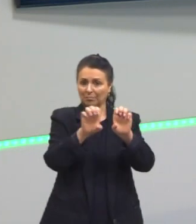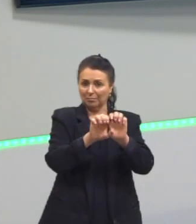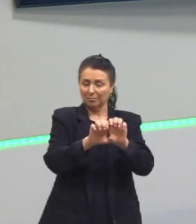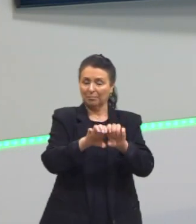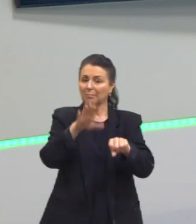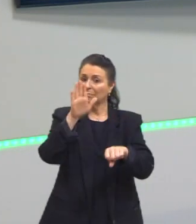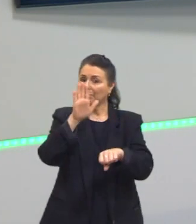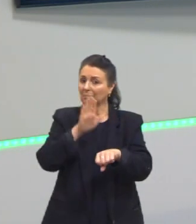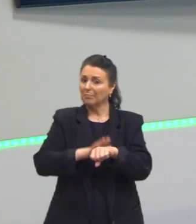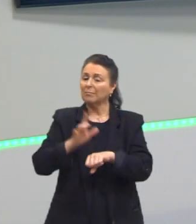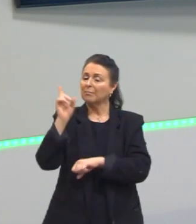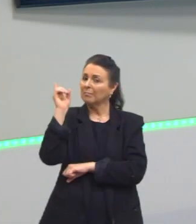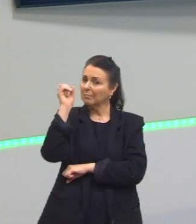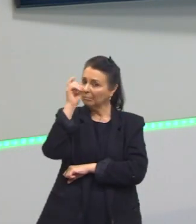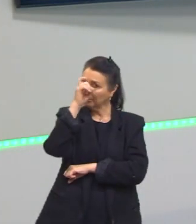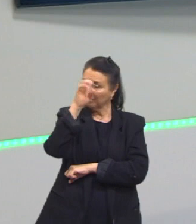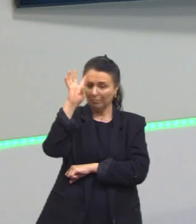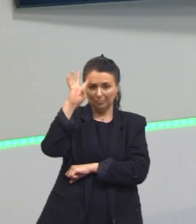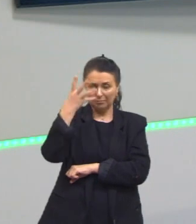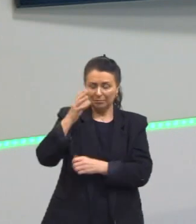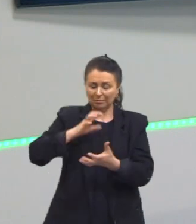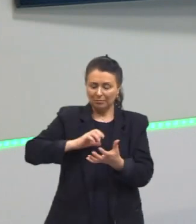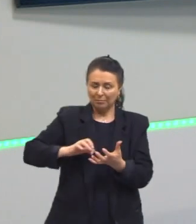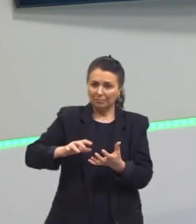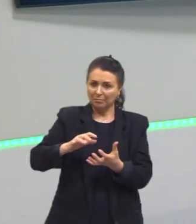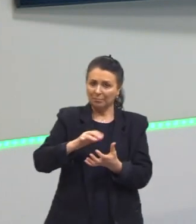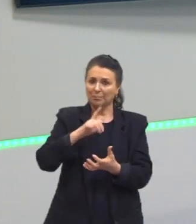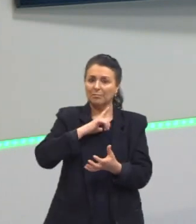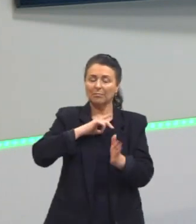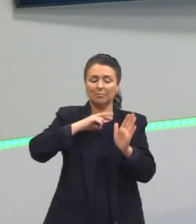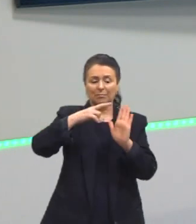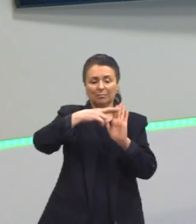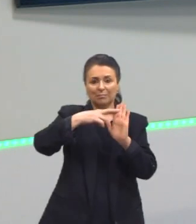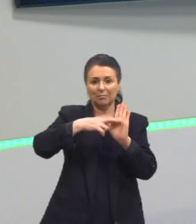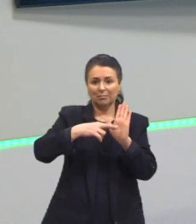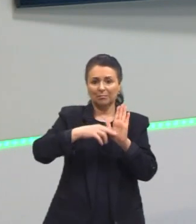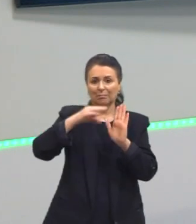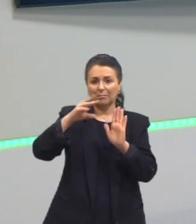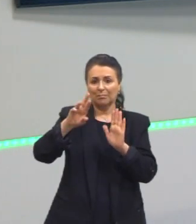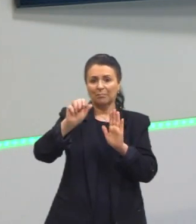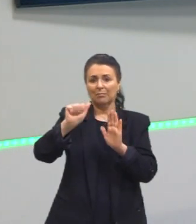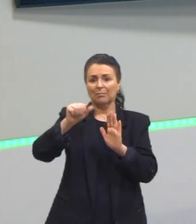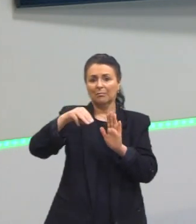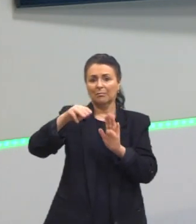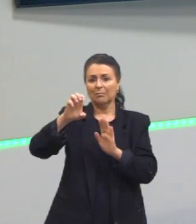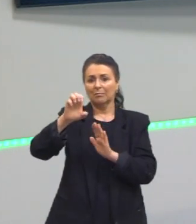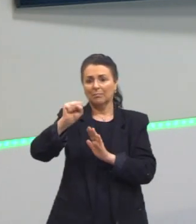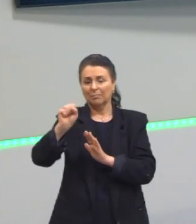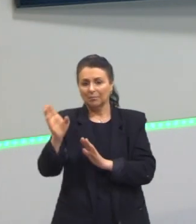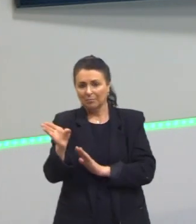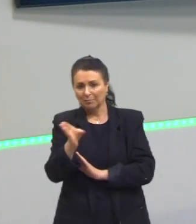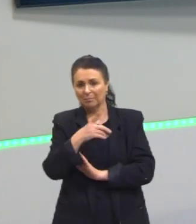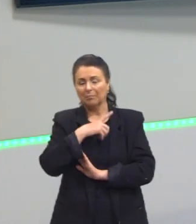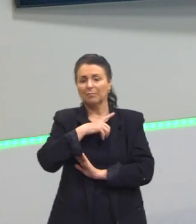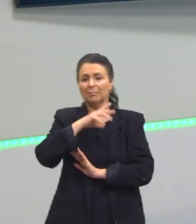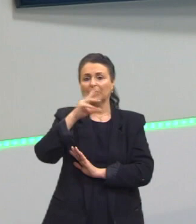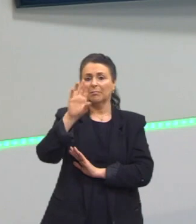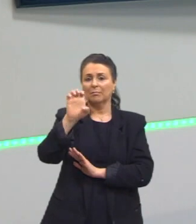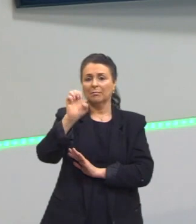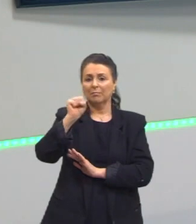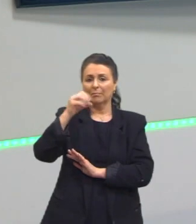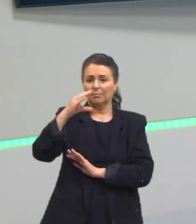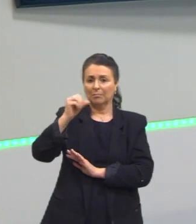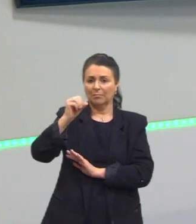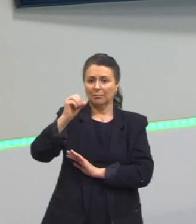mais difícil, né, da gente calcular. Aí tem a regra de Cramer, tem o escalonamento para facilitar a resolução